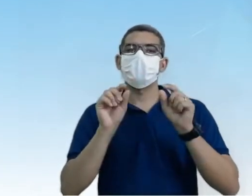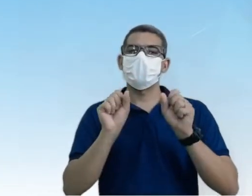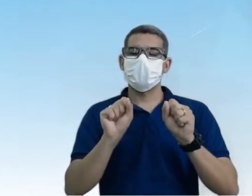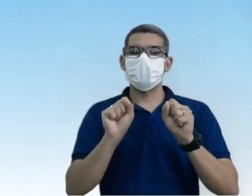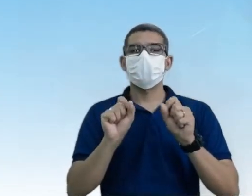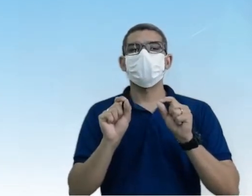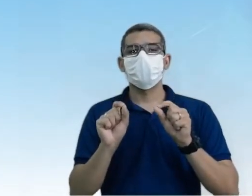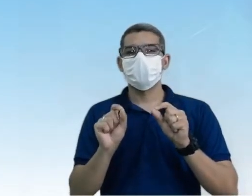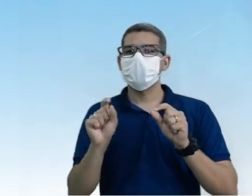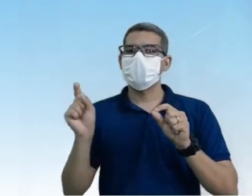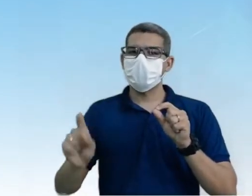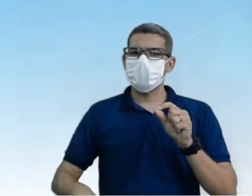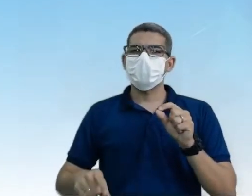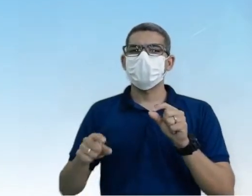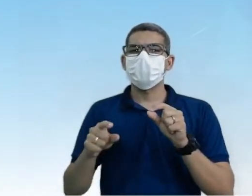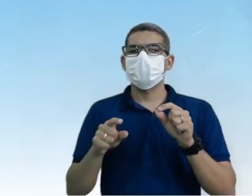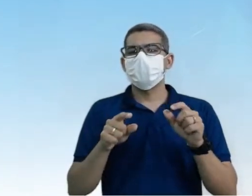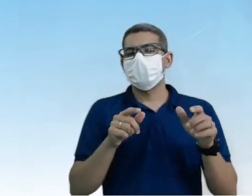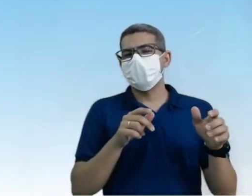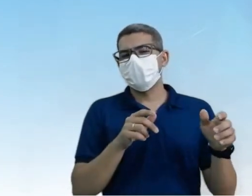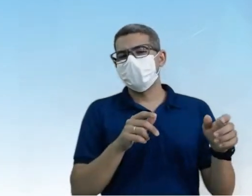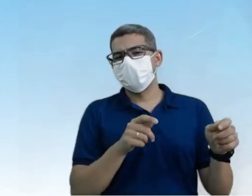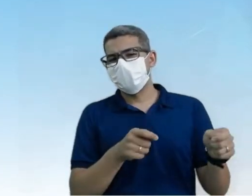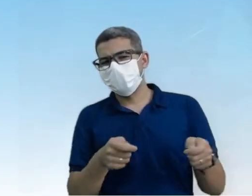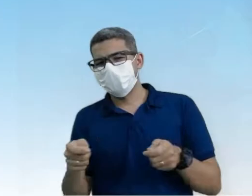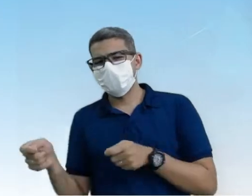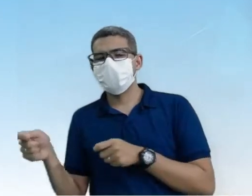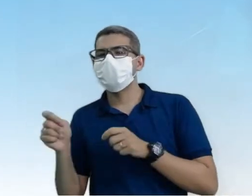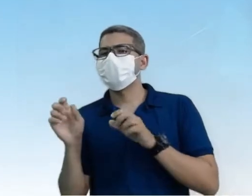uma campanha. Temos aí a